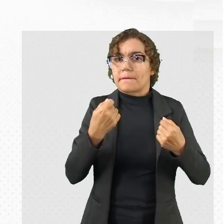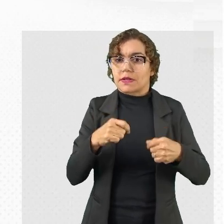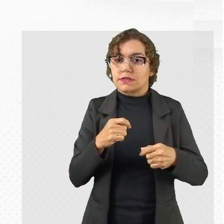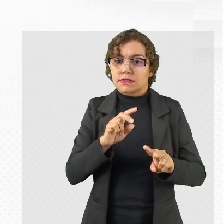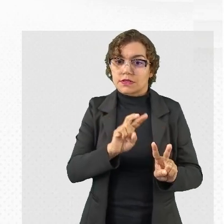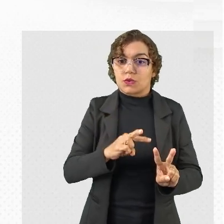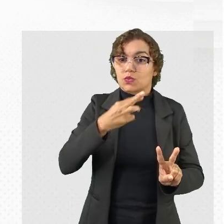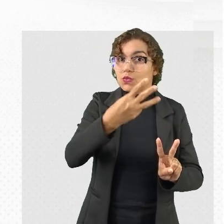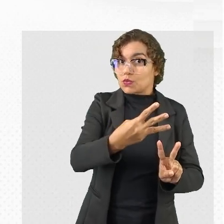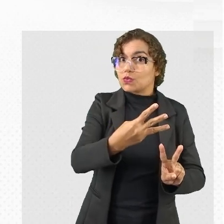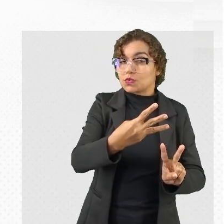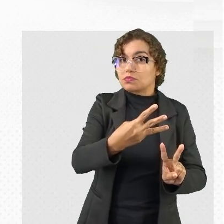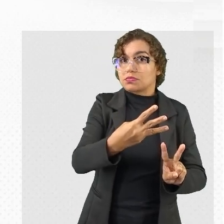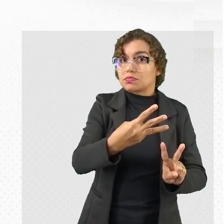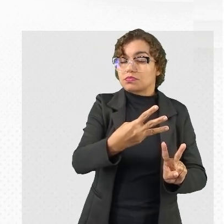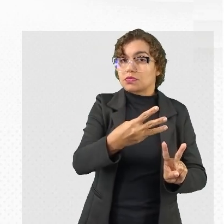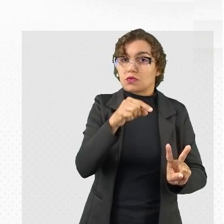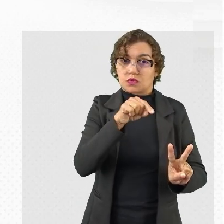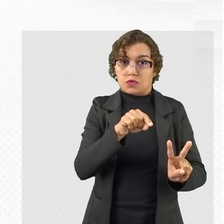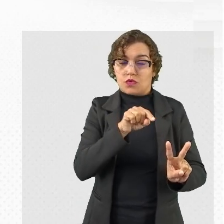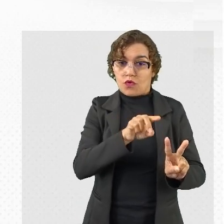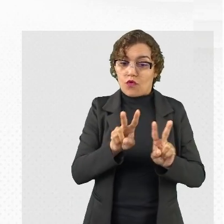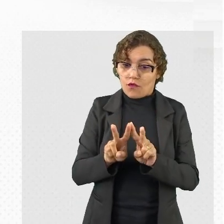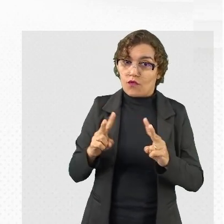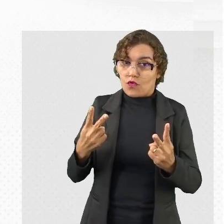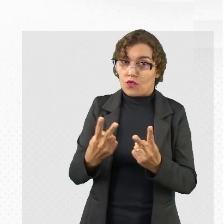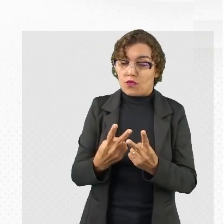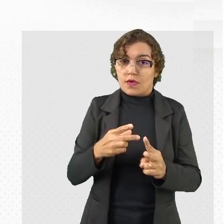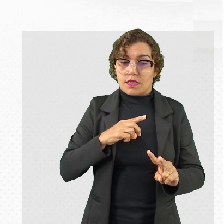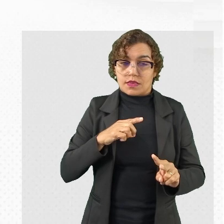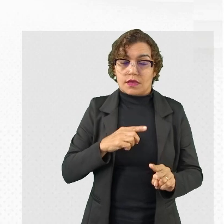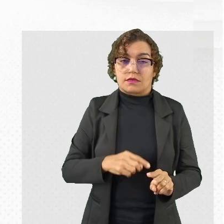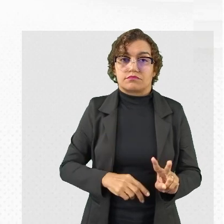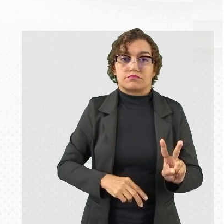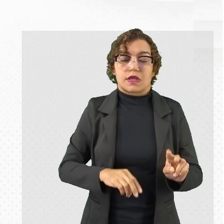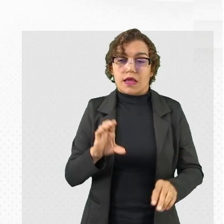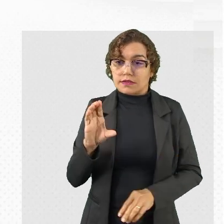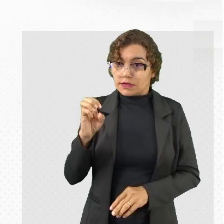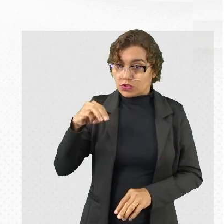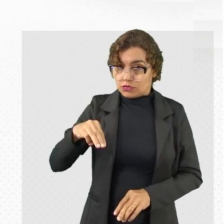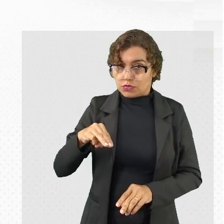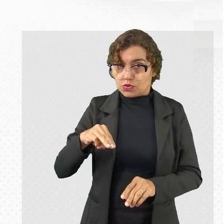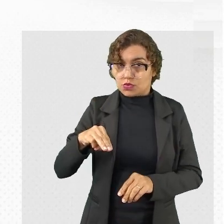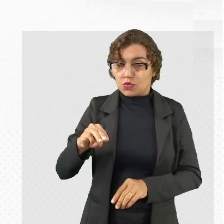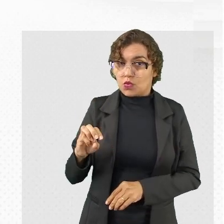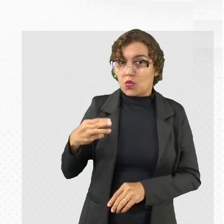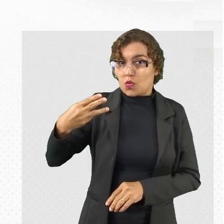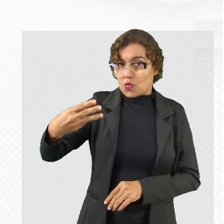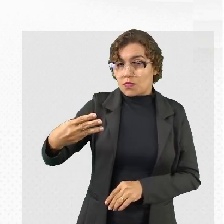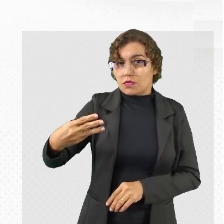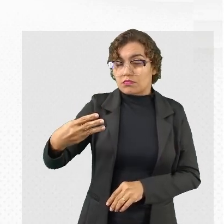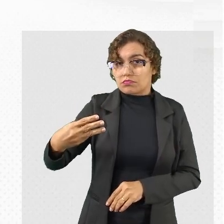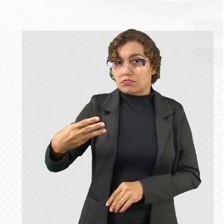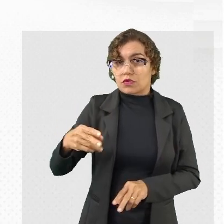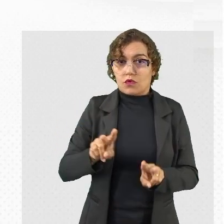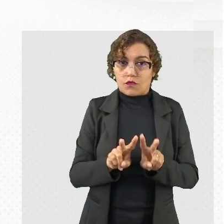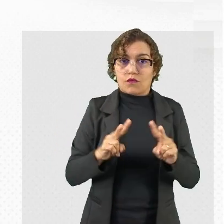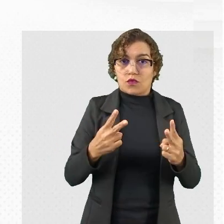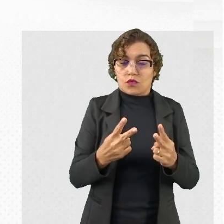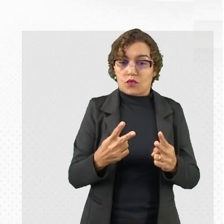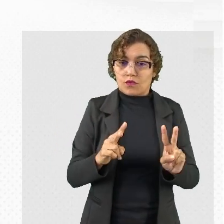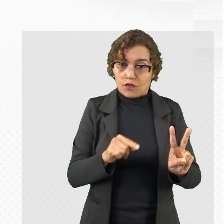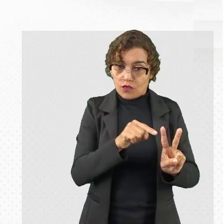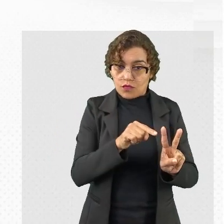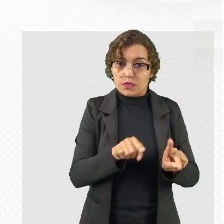cubo, tá? Porque o volume está em centímetro cúbico, e o volume maior também em centímetro